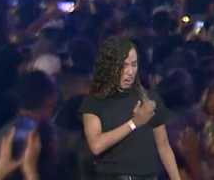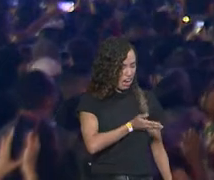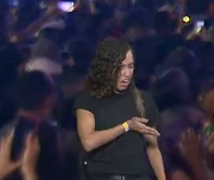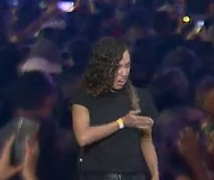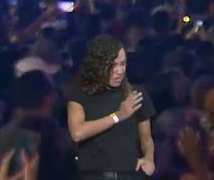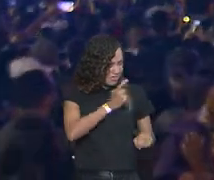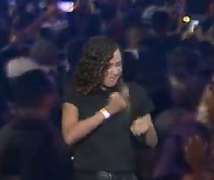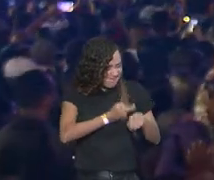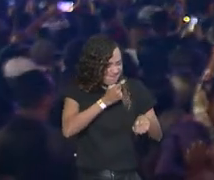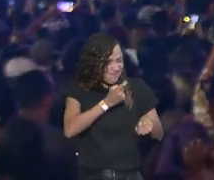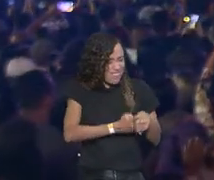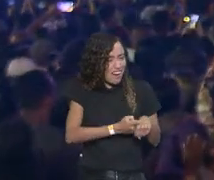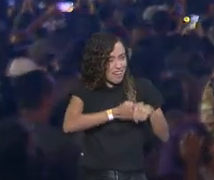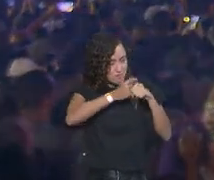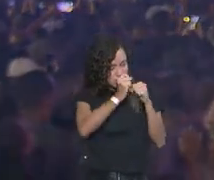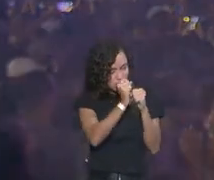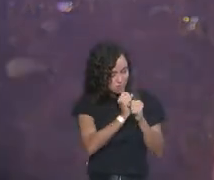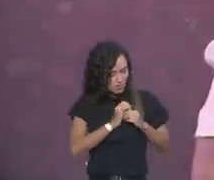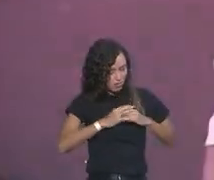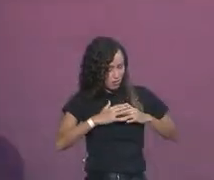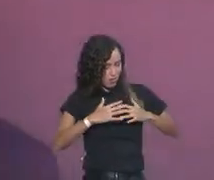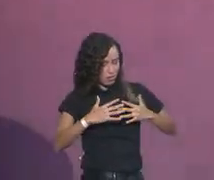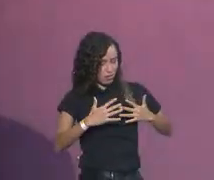comigo diga quebrada